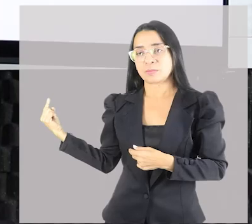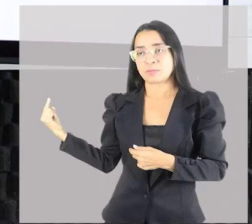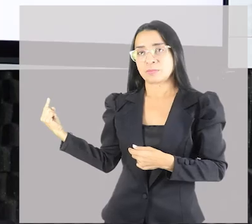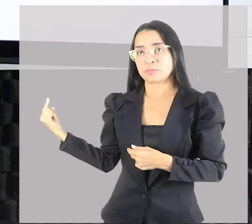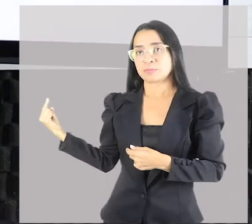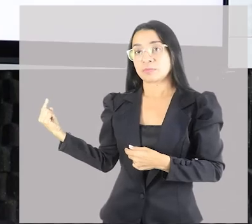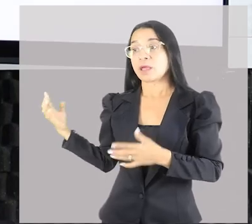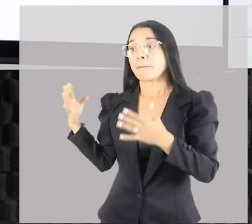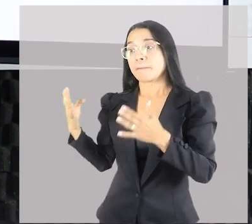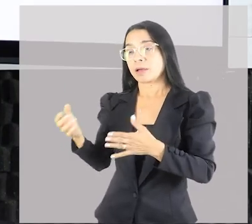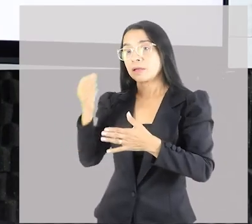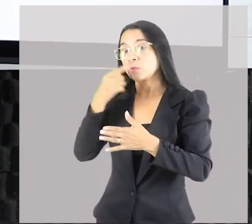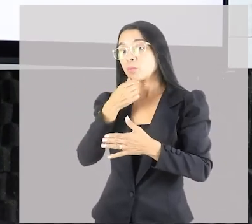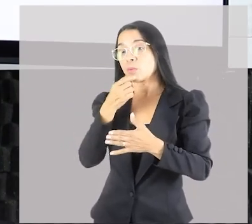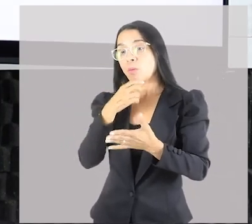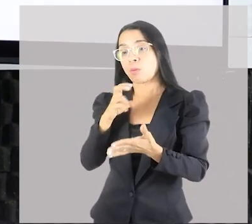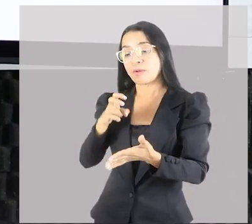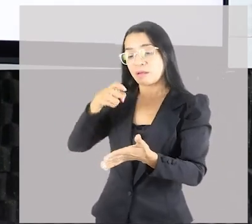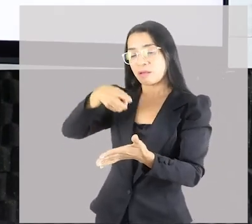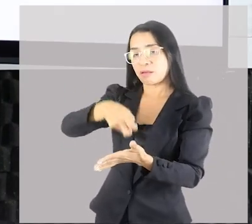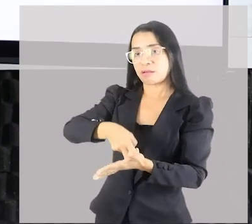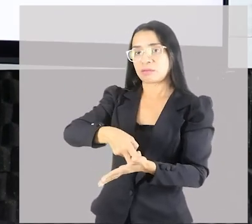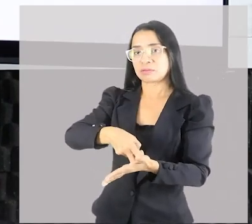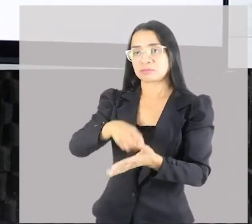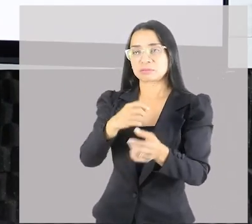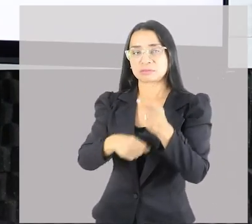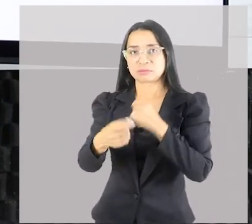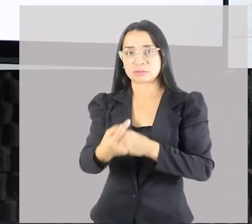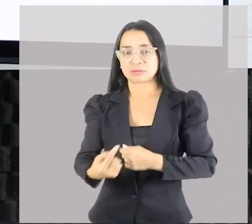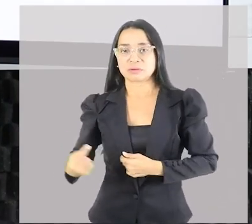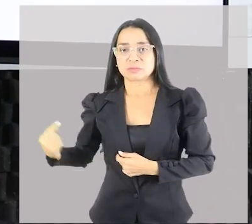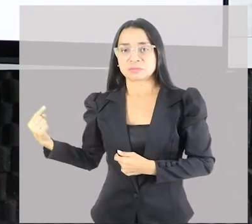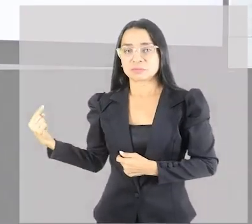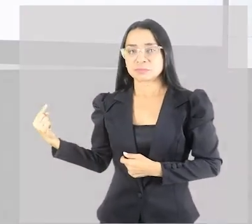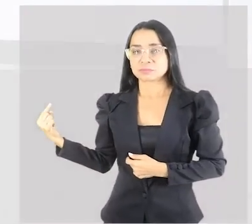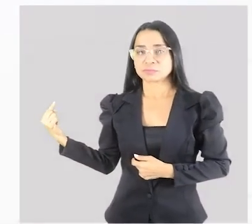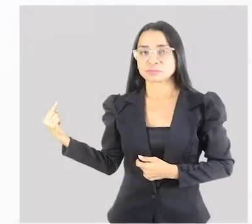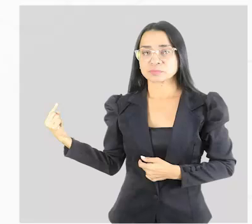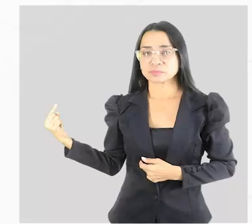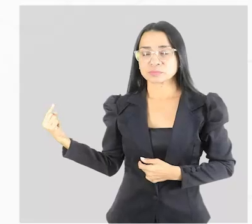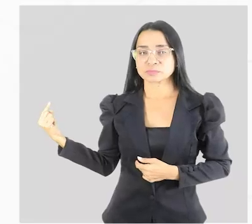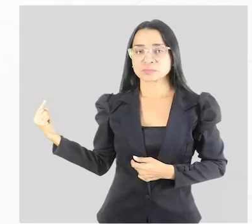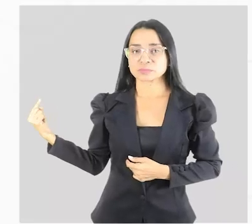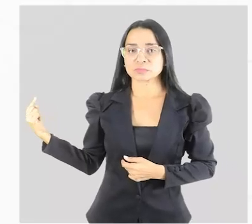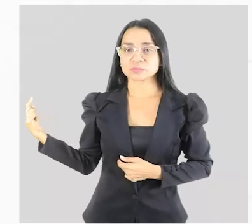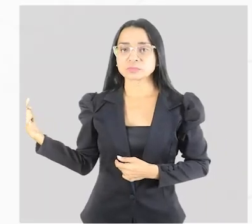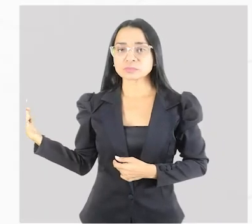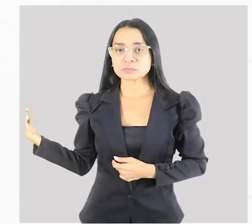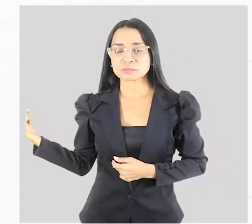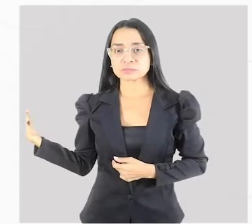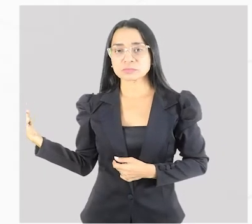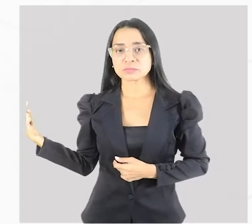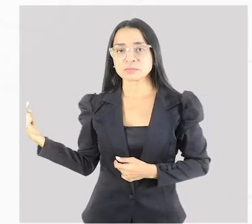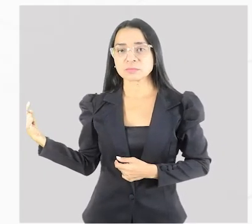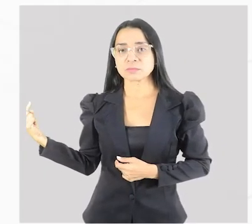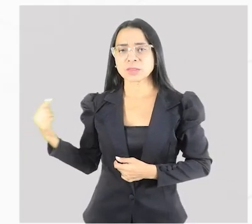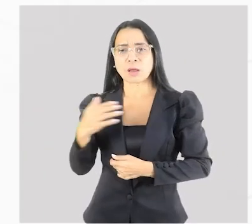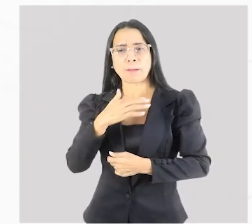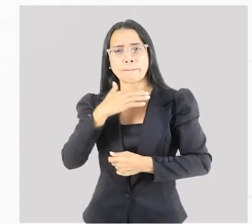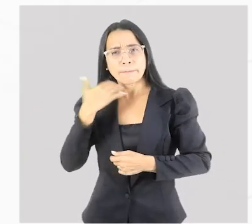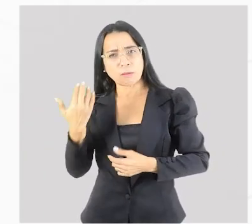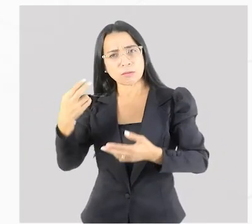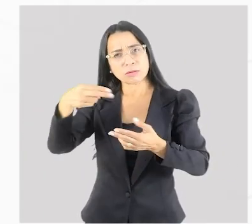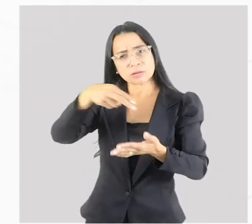é castigado pelos vaqueiros da fazenda. O enredo vai girando em torno dessa morte e ressurreição do boi. Eu falei morte e